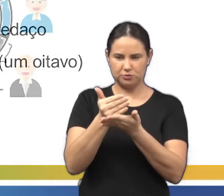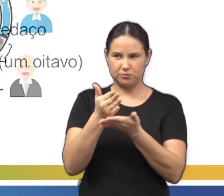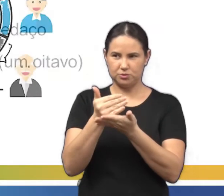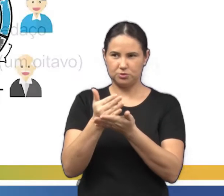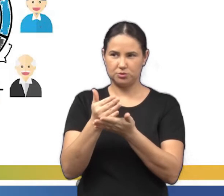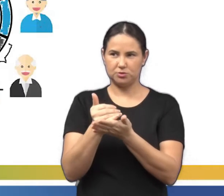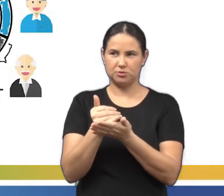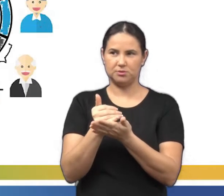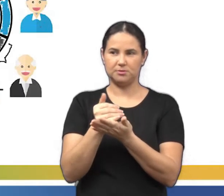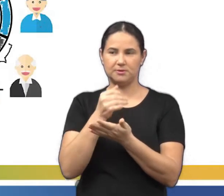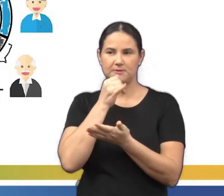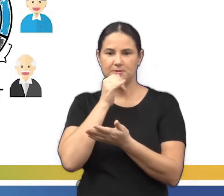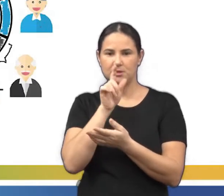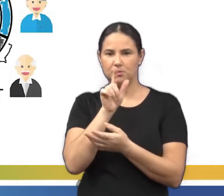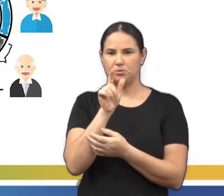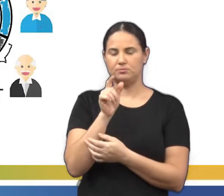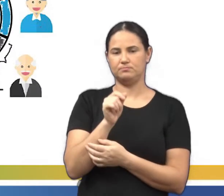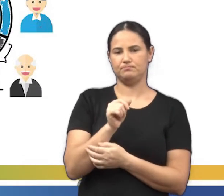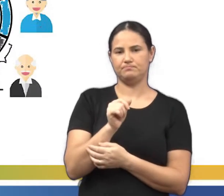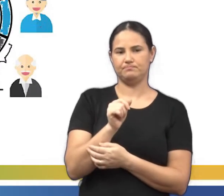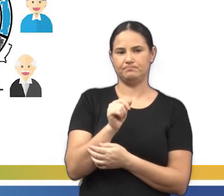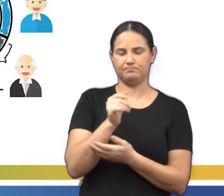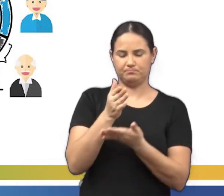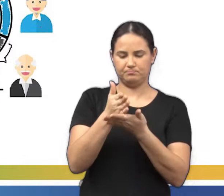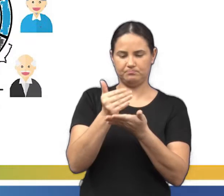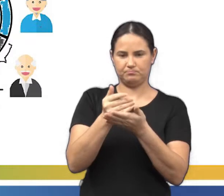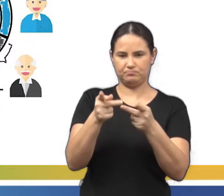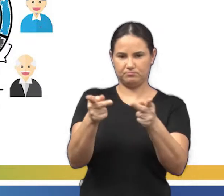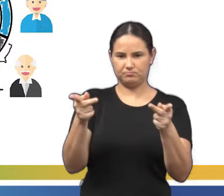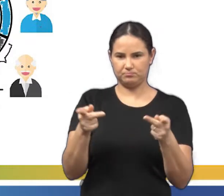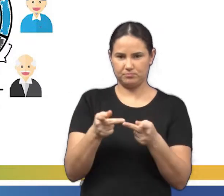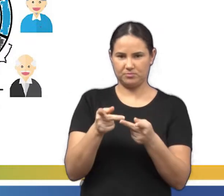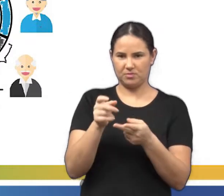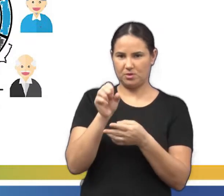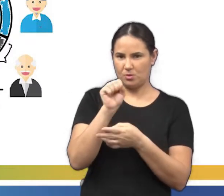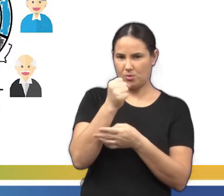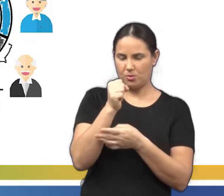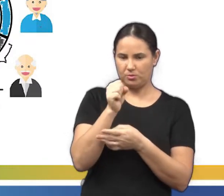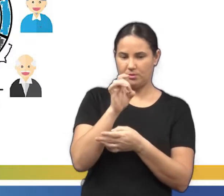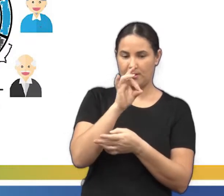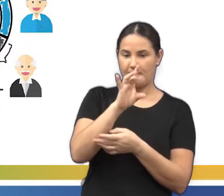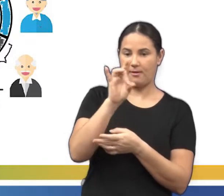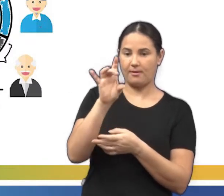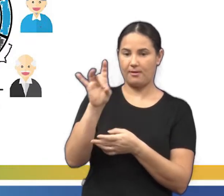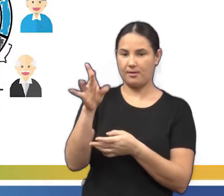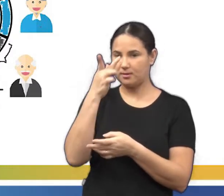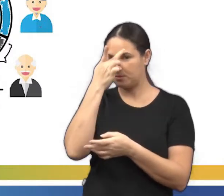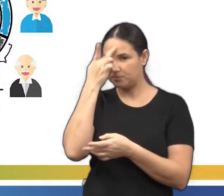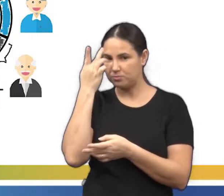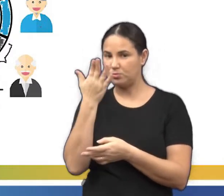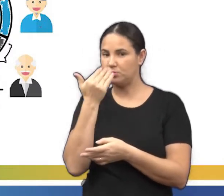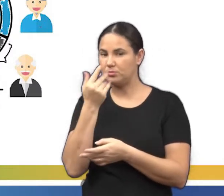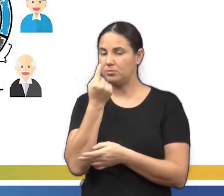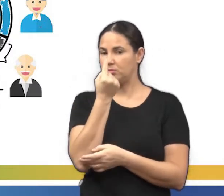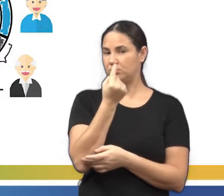segunda situação ali, ó. A pizza foi dividida em 8 pedaços e cada pessoa ficou com 1/8 da pizza.